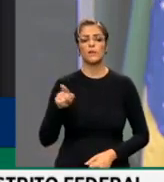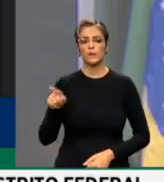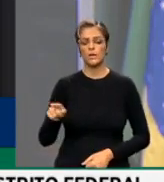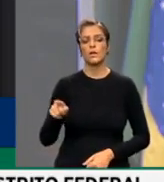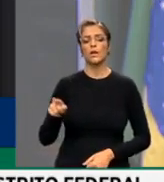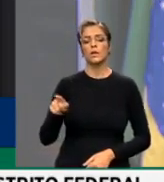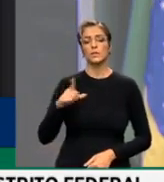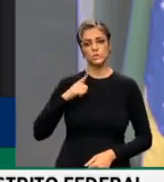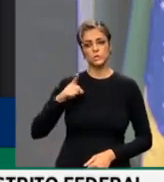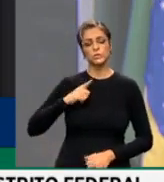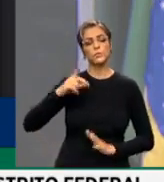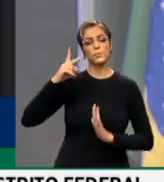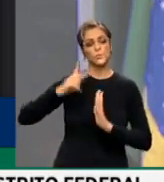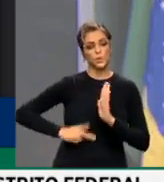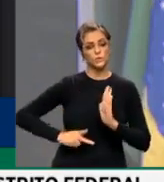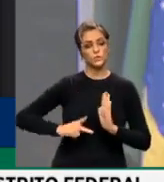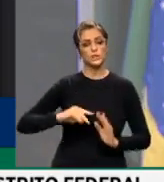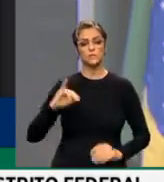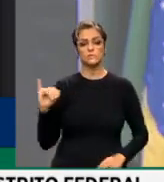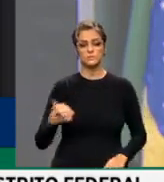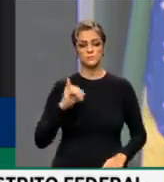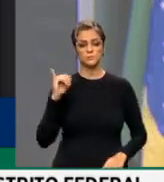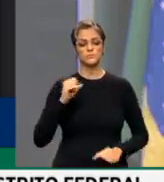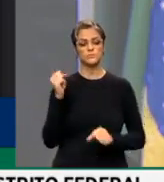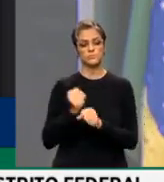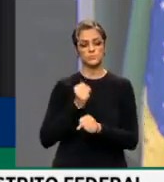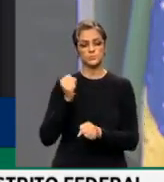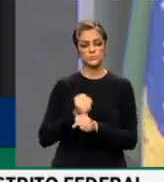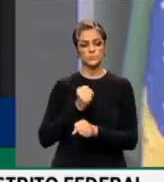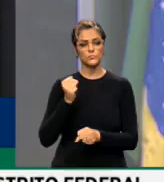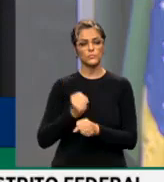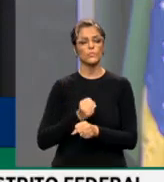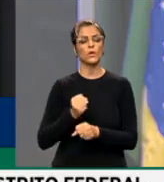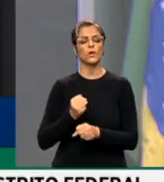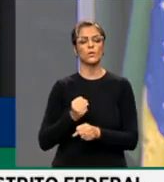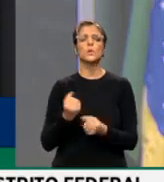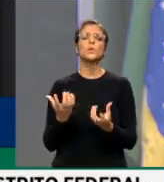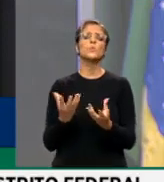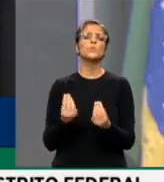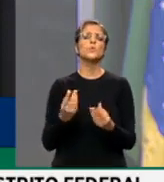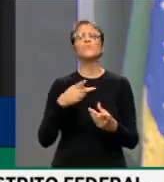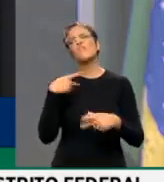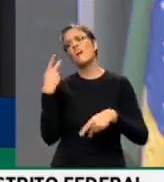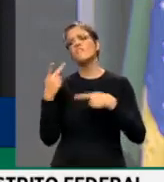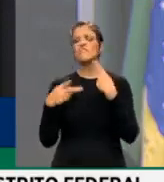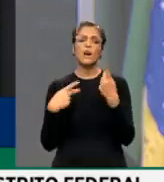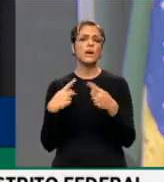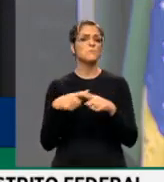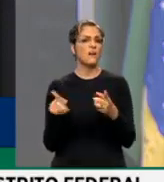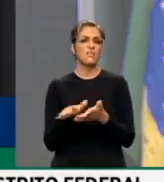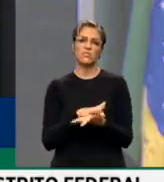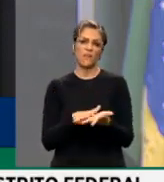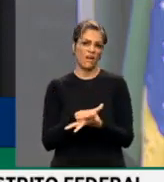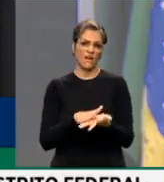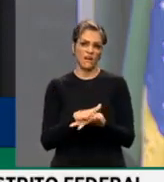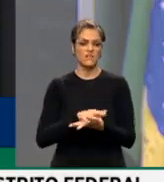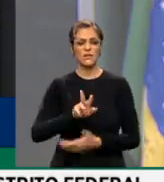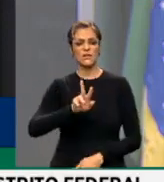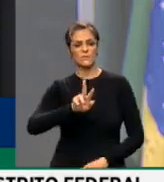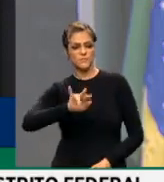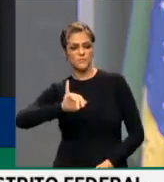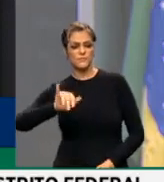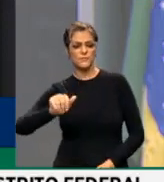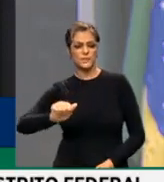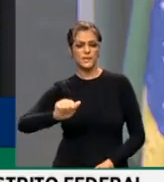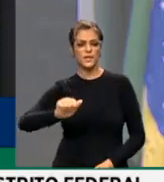projeto de uma obra viária que muitos falavam e ninguém realizou, a Via Mangue. Uma obra